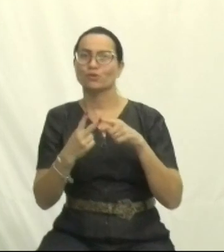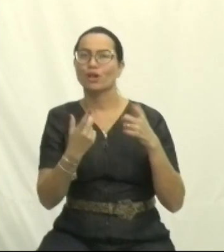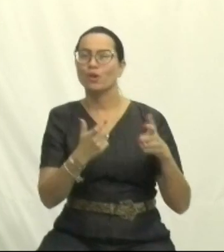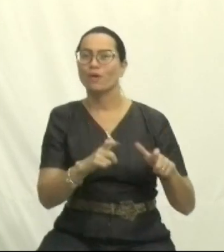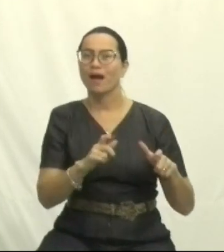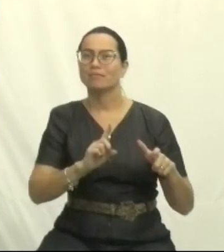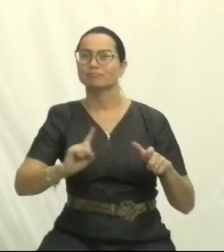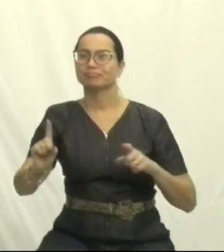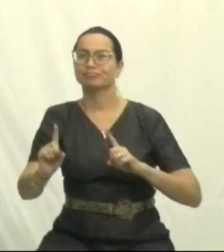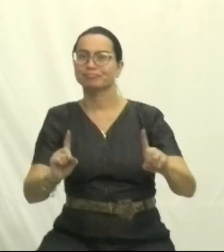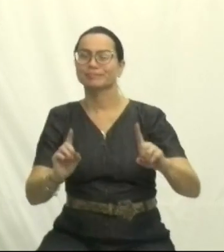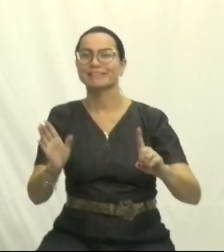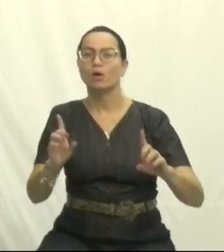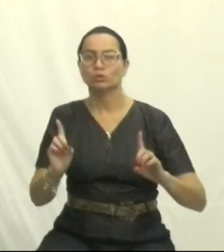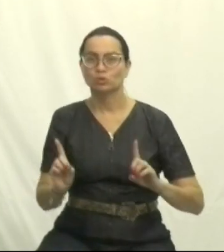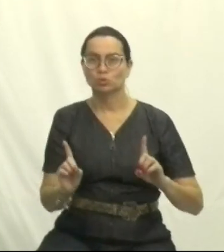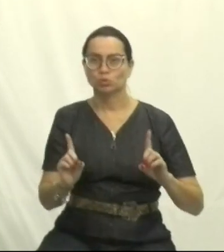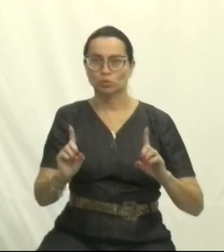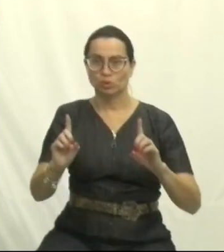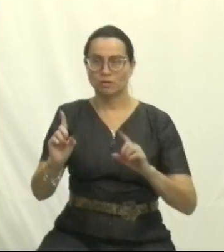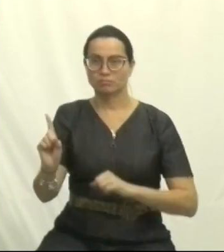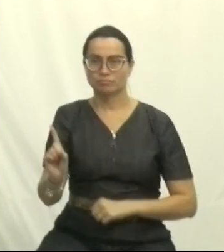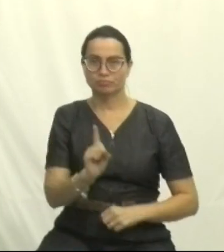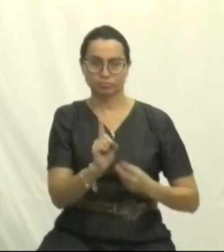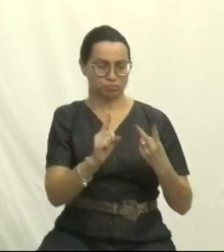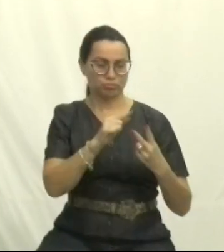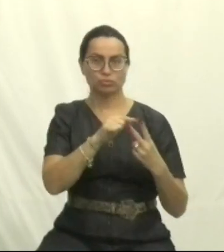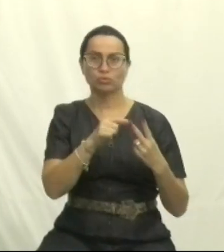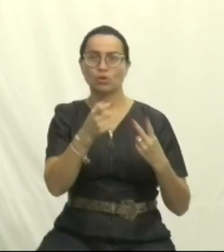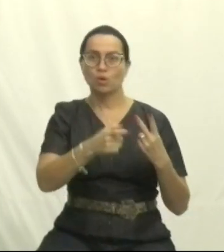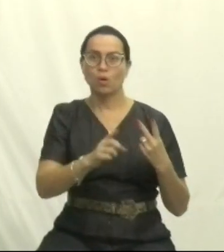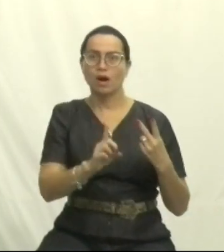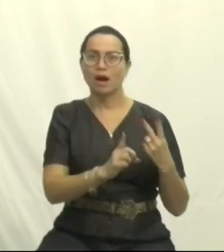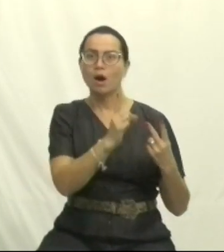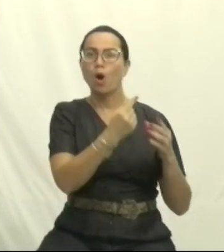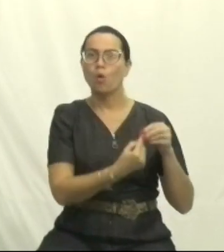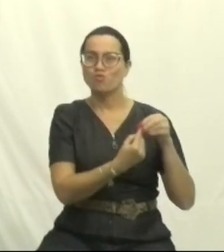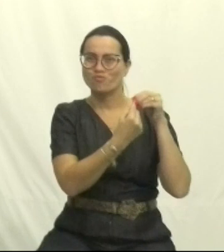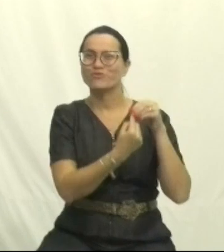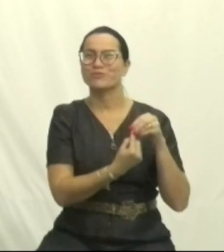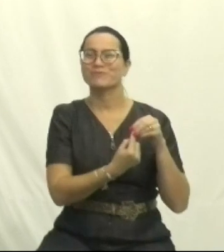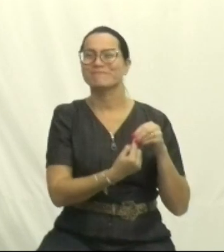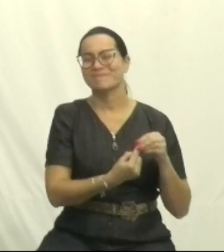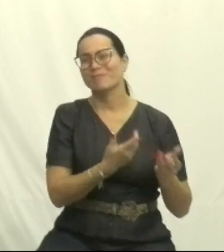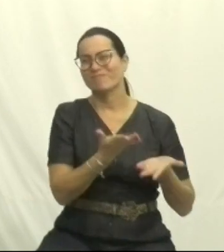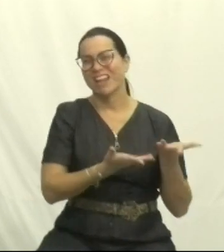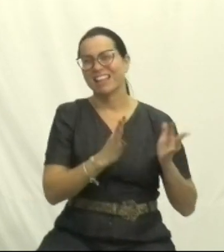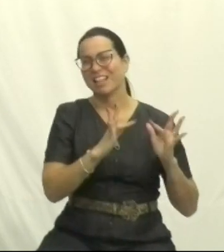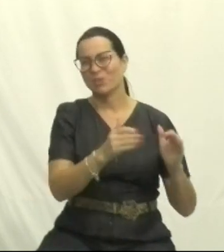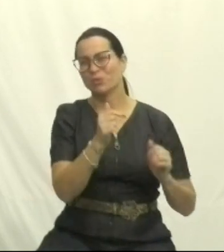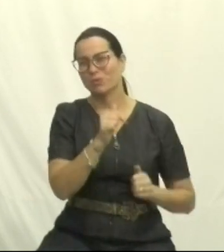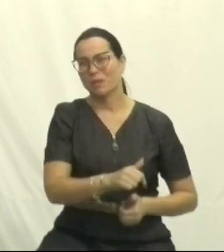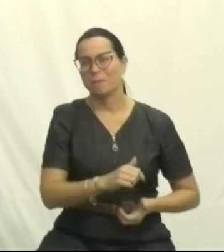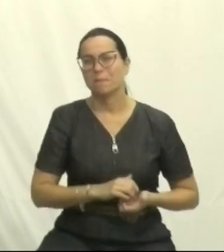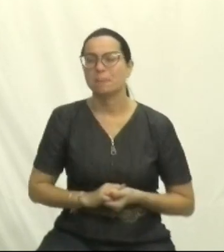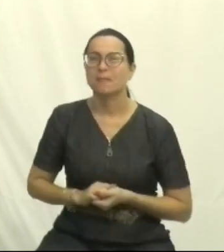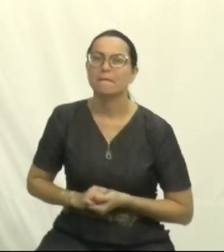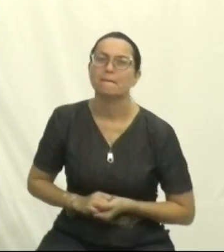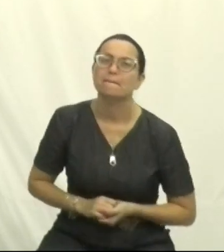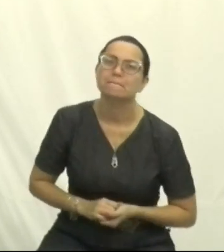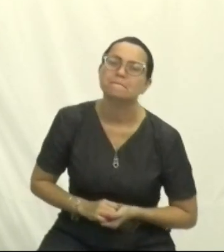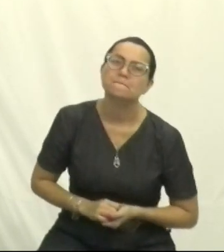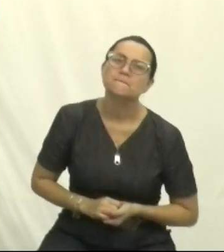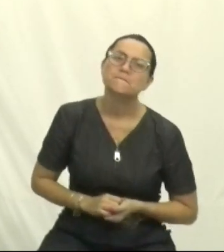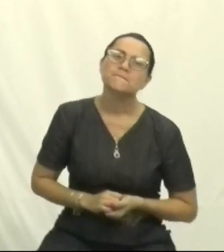sem muito gasto, né, sem perder muito tempo. Então, a partir de ontem, toda a nossa estrutura está no mesmo local. E aí,